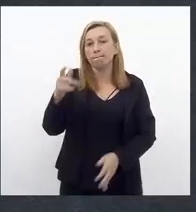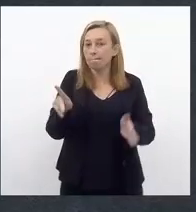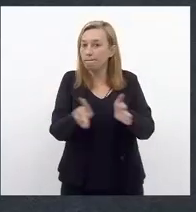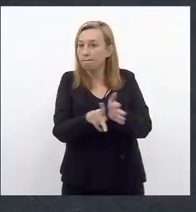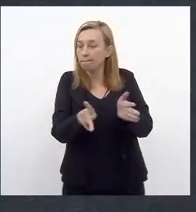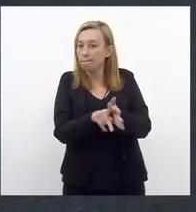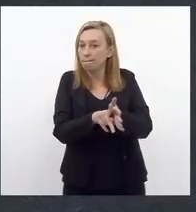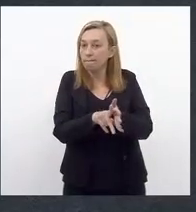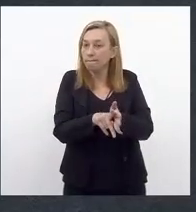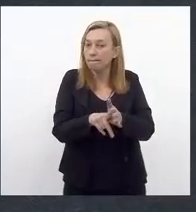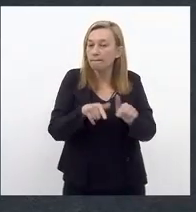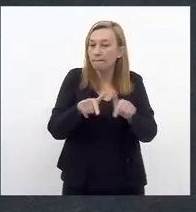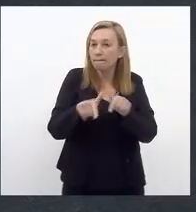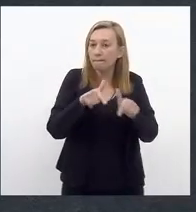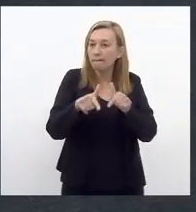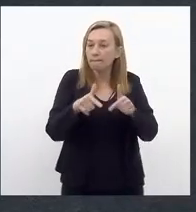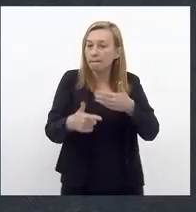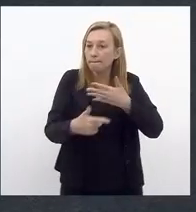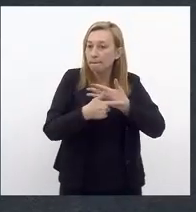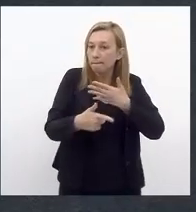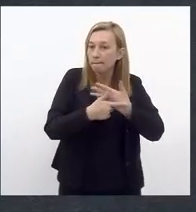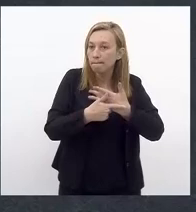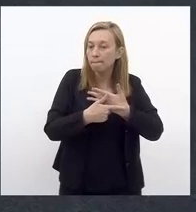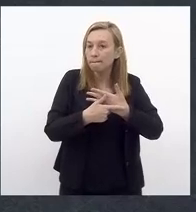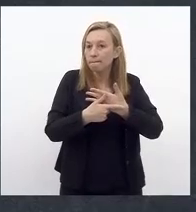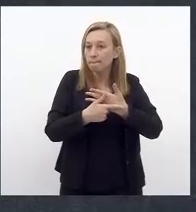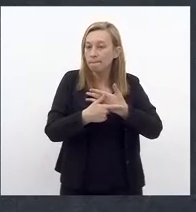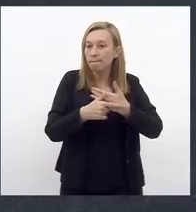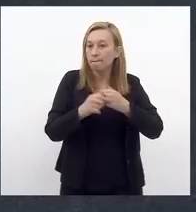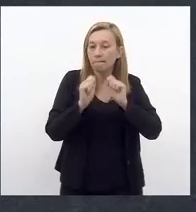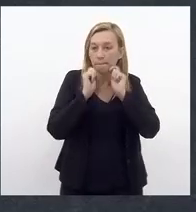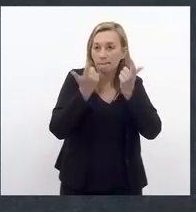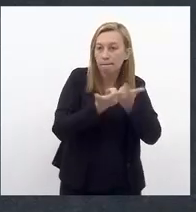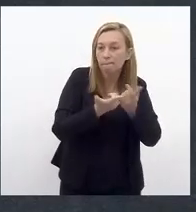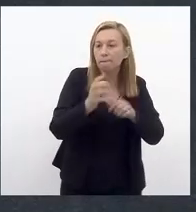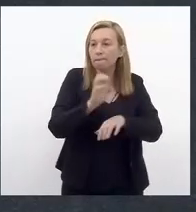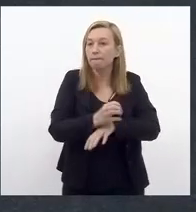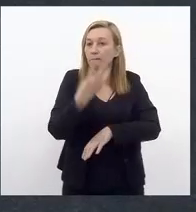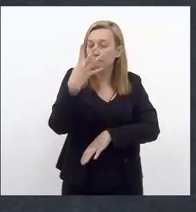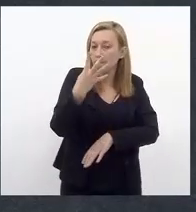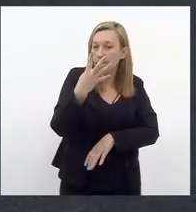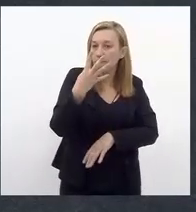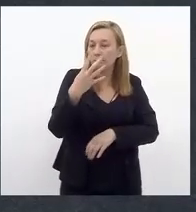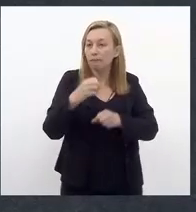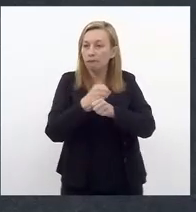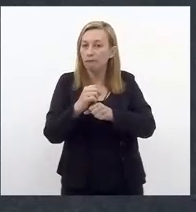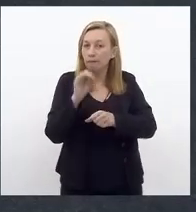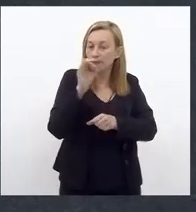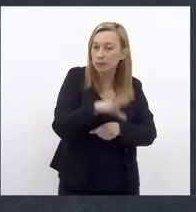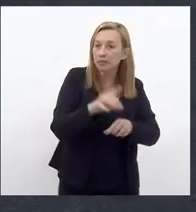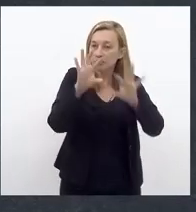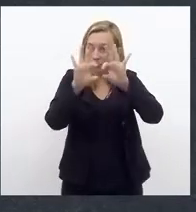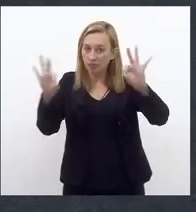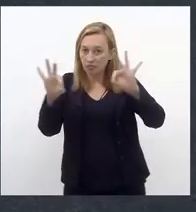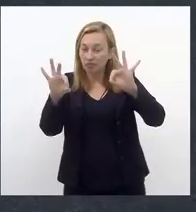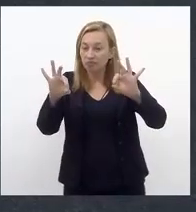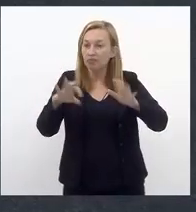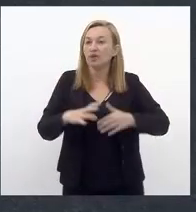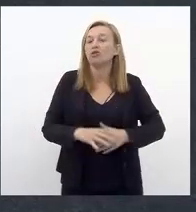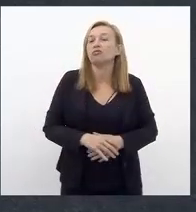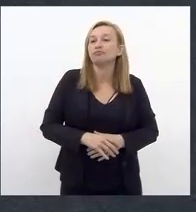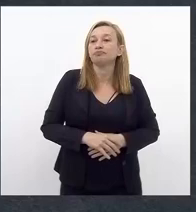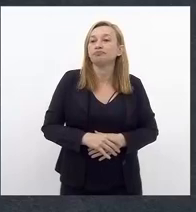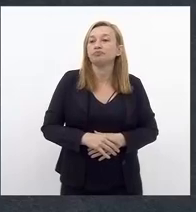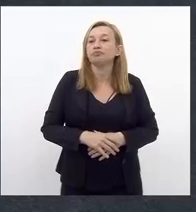o papel da Assembleia Legislativa do Estado que nos últimos quatro anos aproximadamente eu tenho repetido essa frase vem se tornando